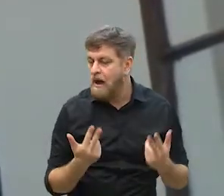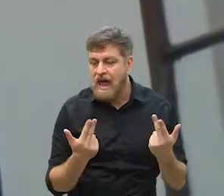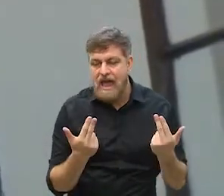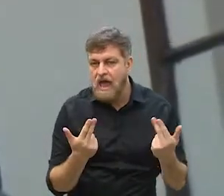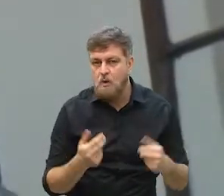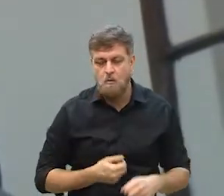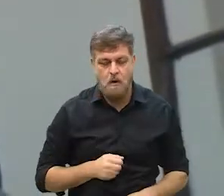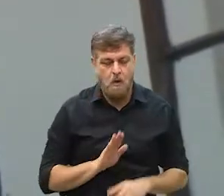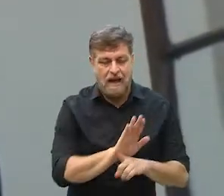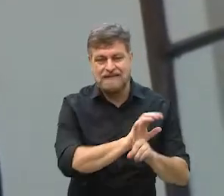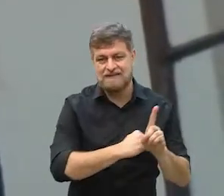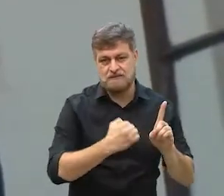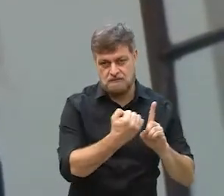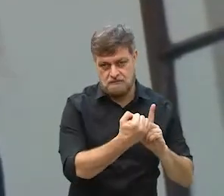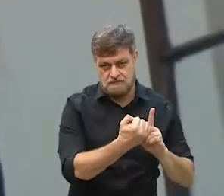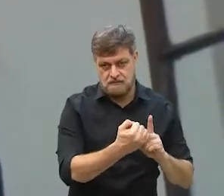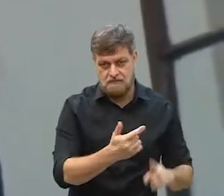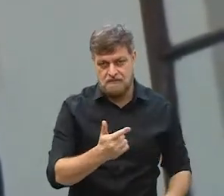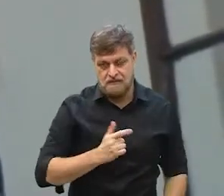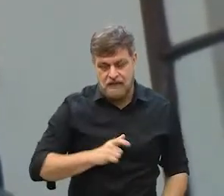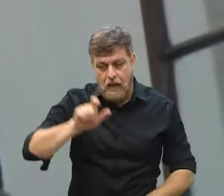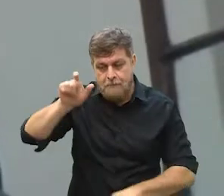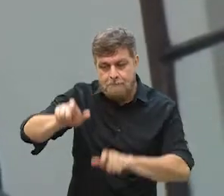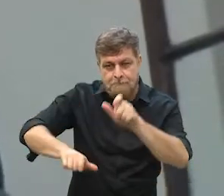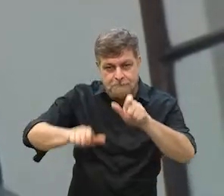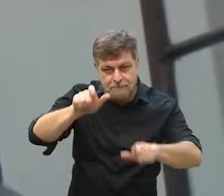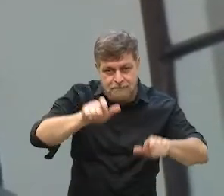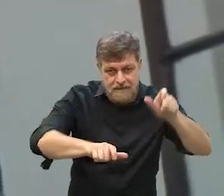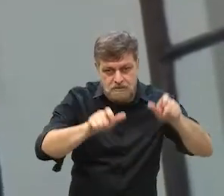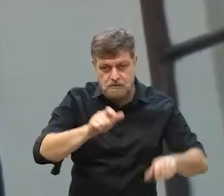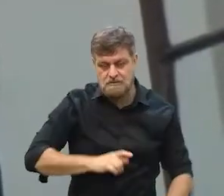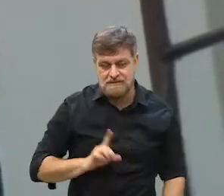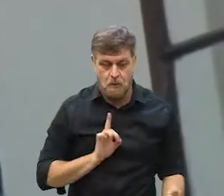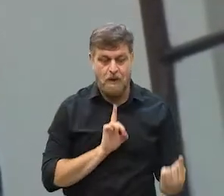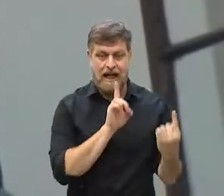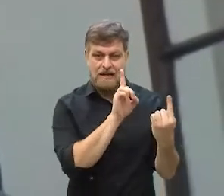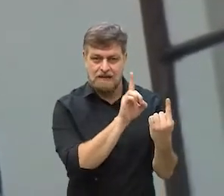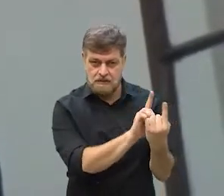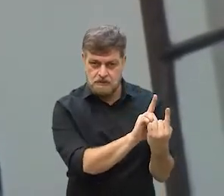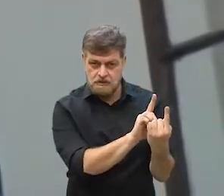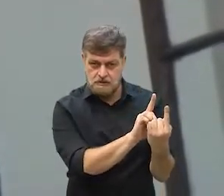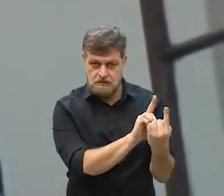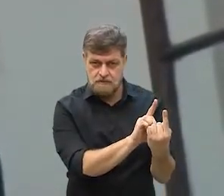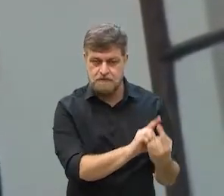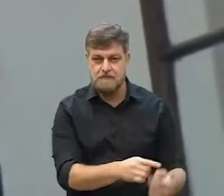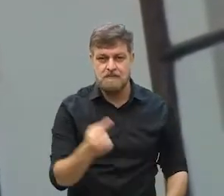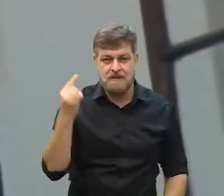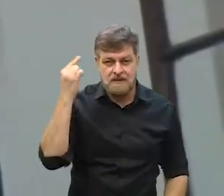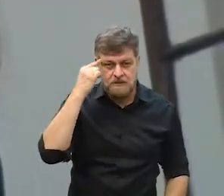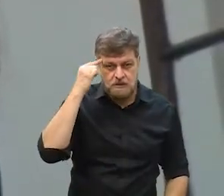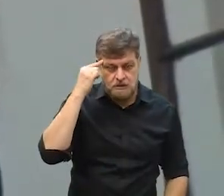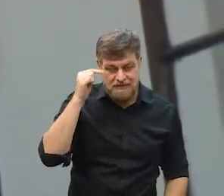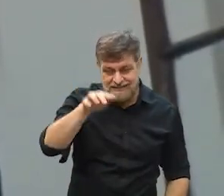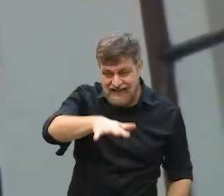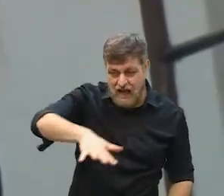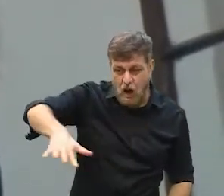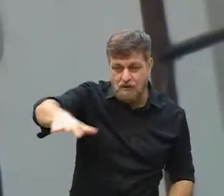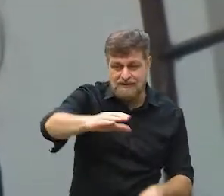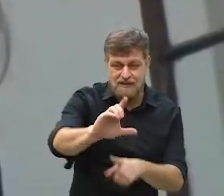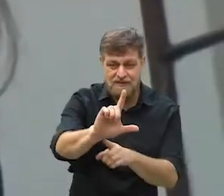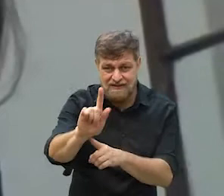assistência. Então, nós estamos falando de pessoas que são atendidas do ponto de vista do território